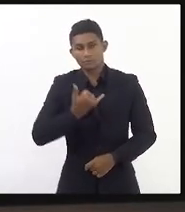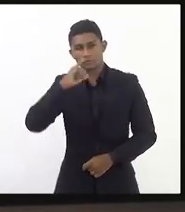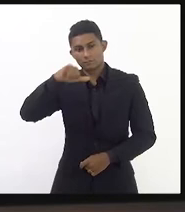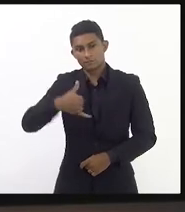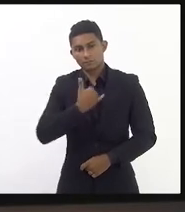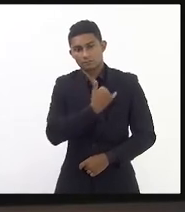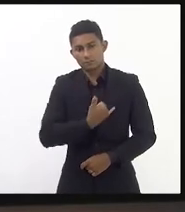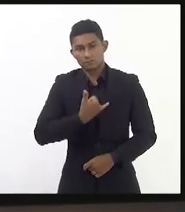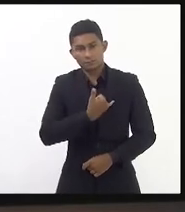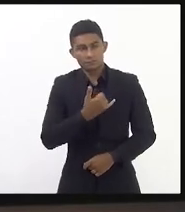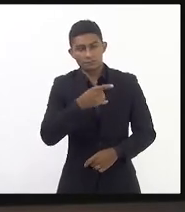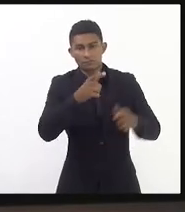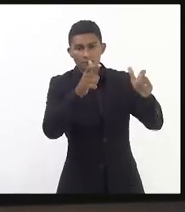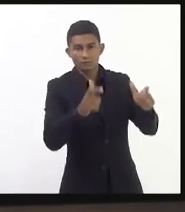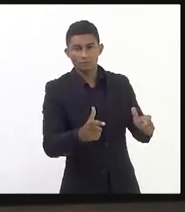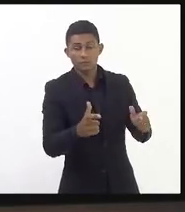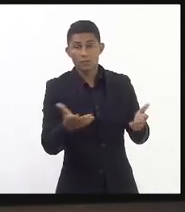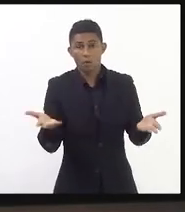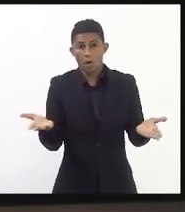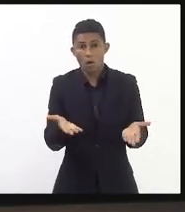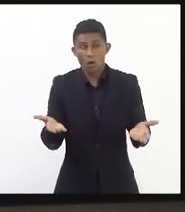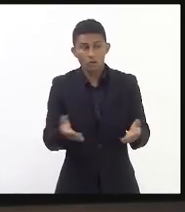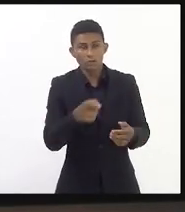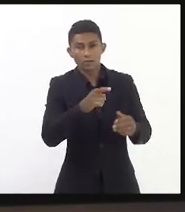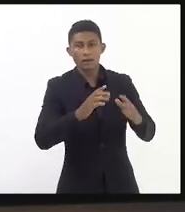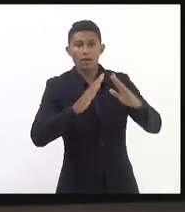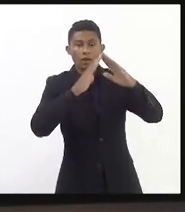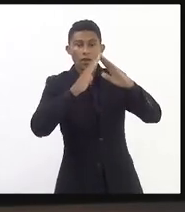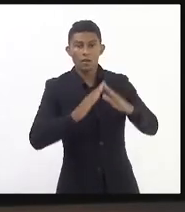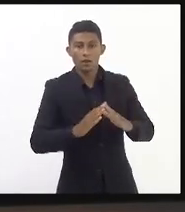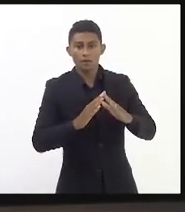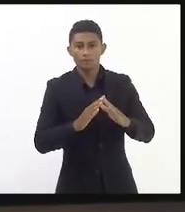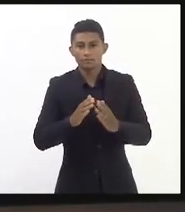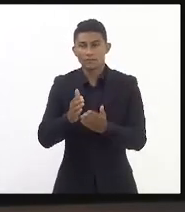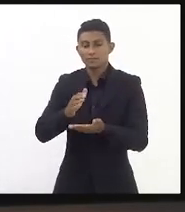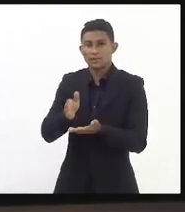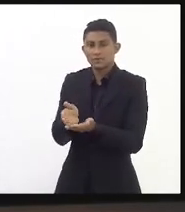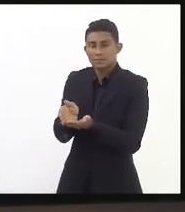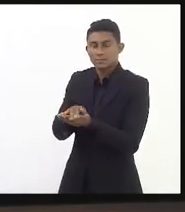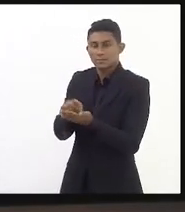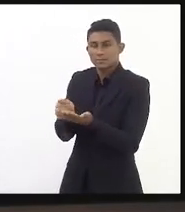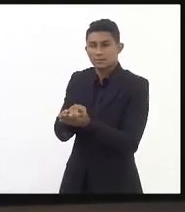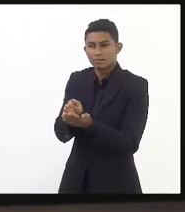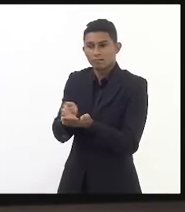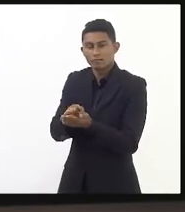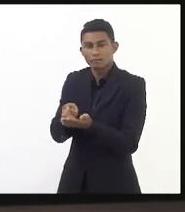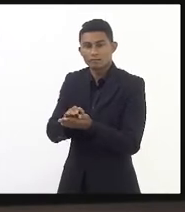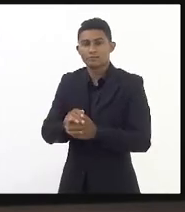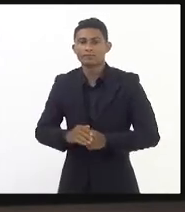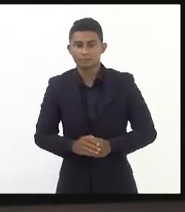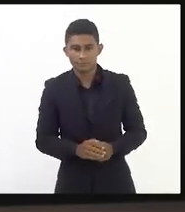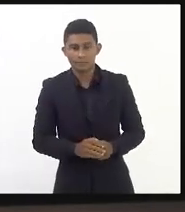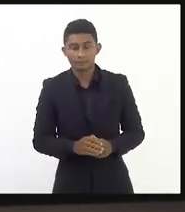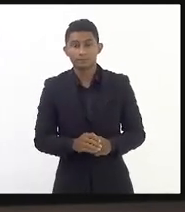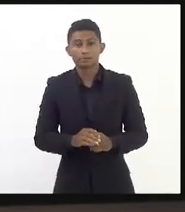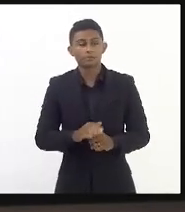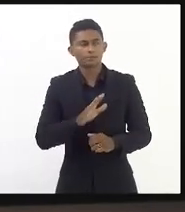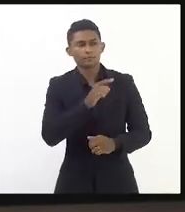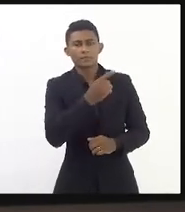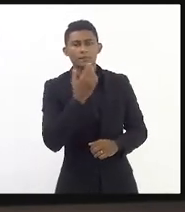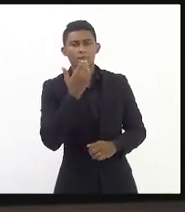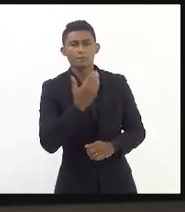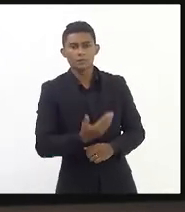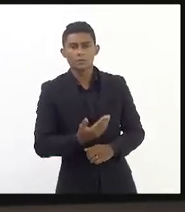Soares, que reside hoje na cidade de Rio das Ostras, mas me fez um pedido, por